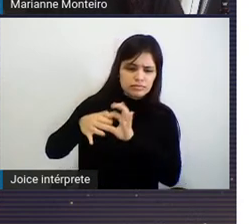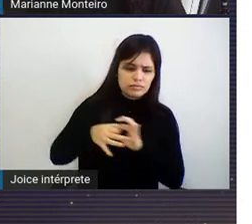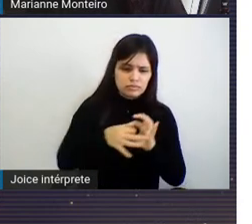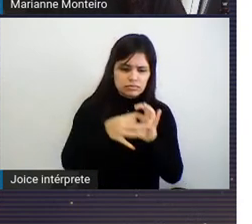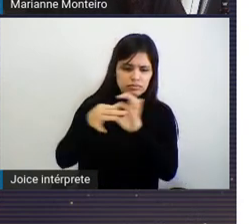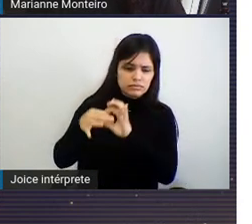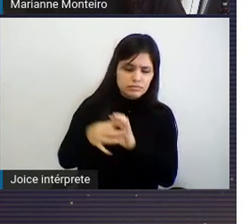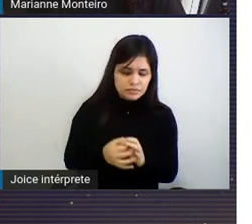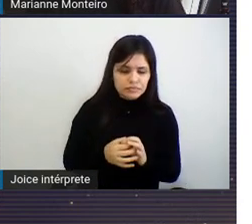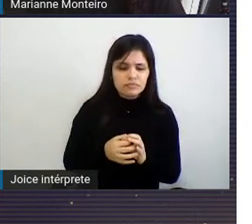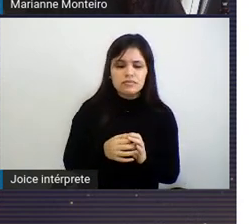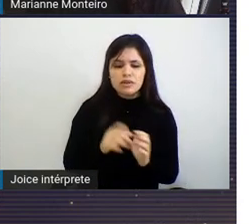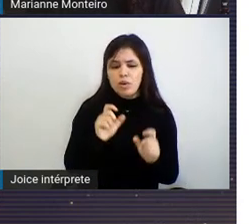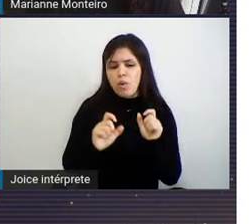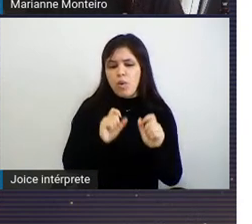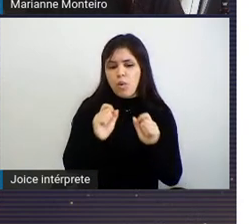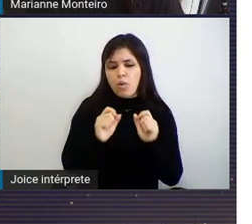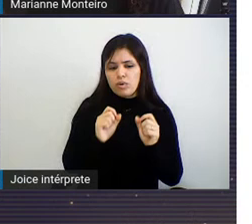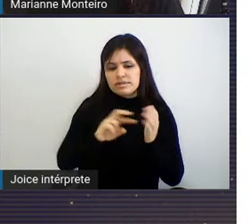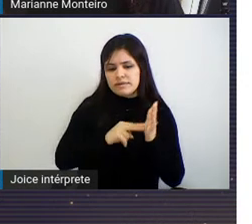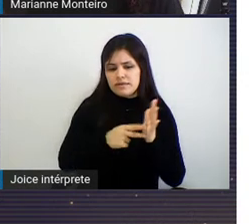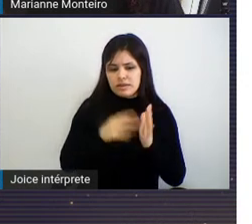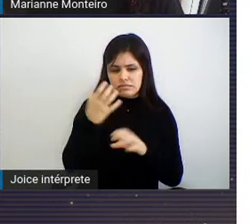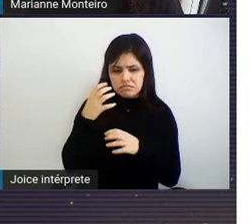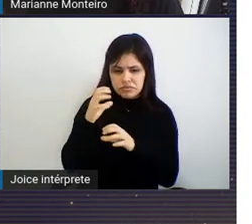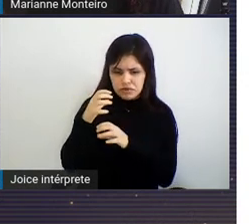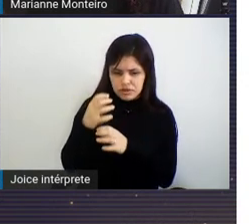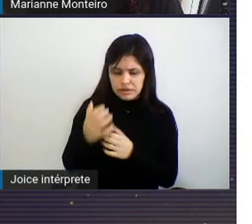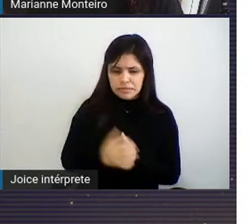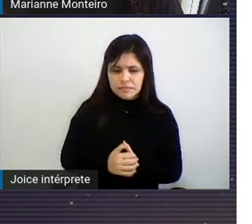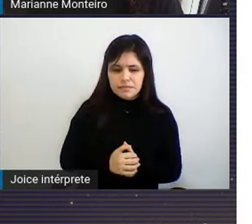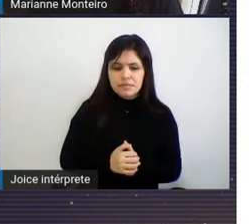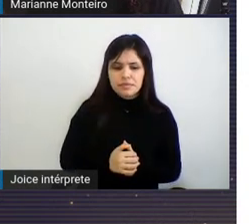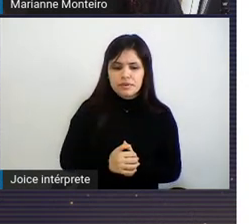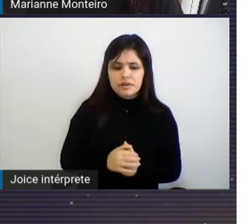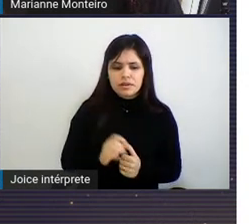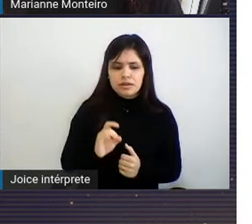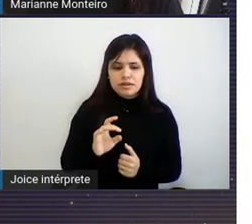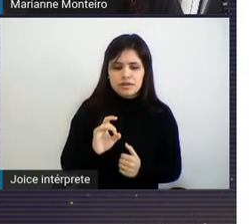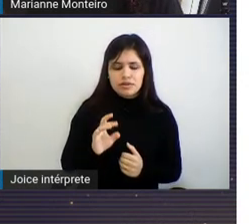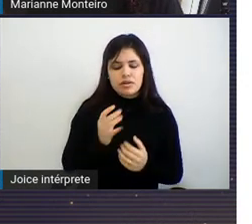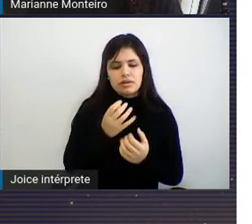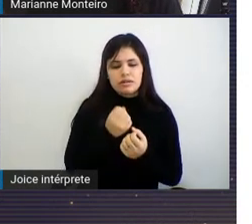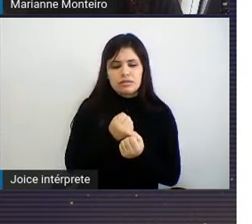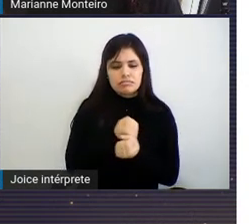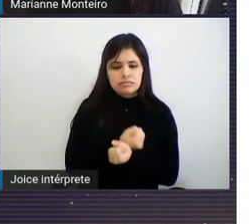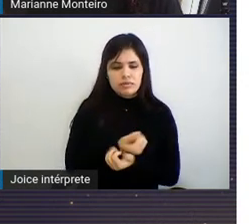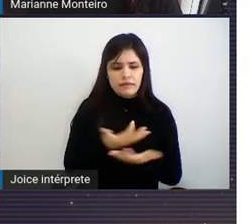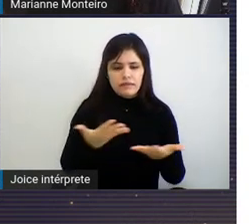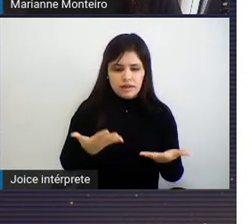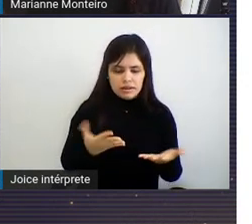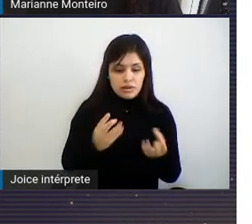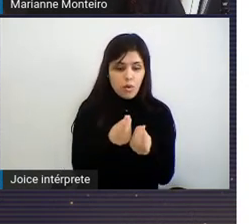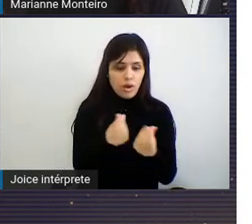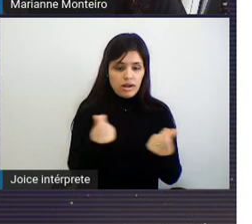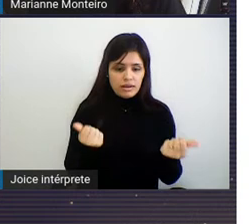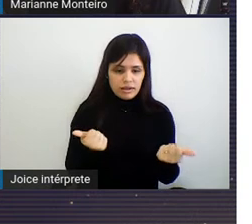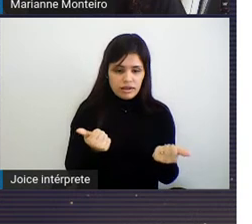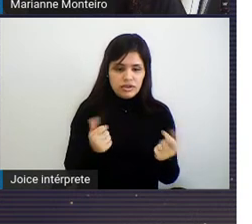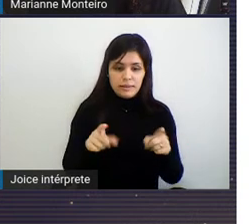com engenharia, o campo se beneficia não somente, né, desses vários dados, mas também de um